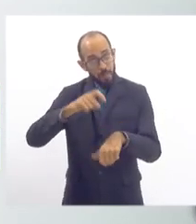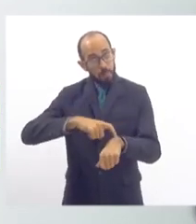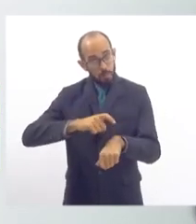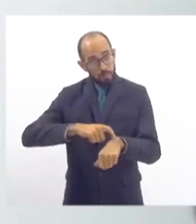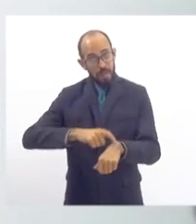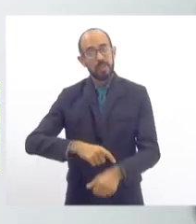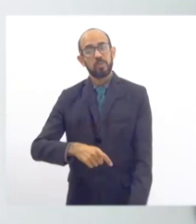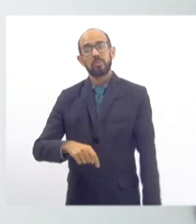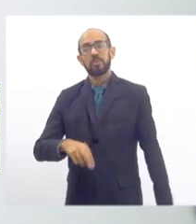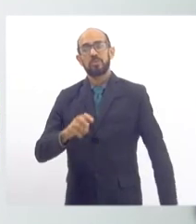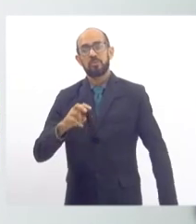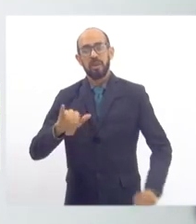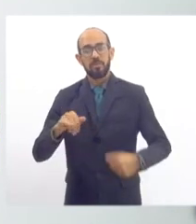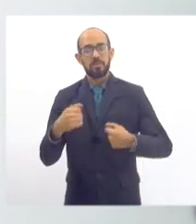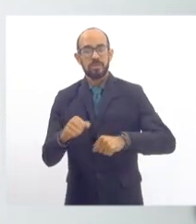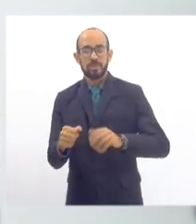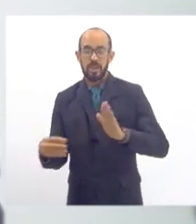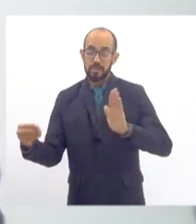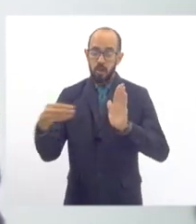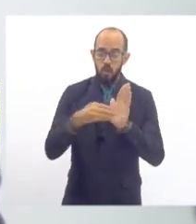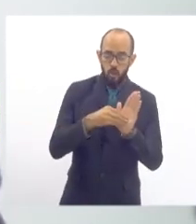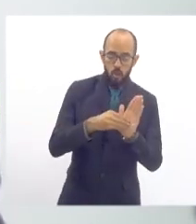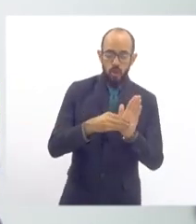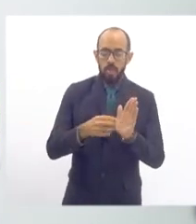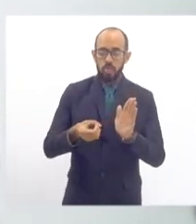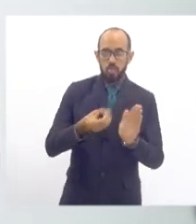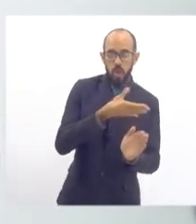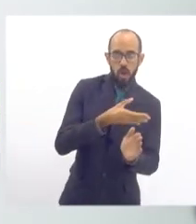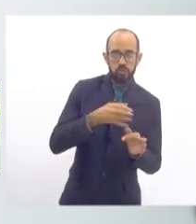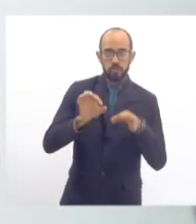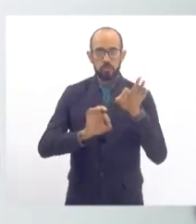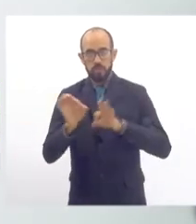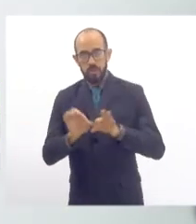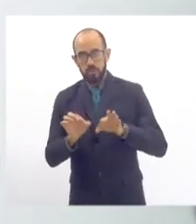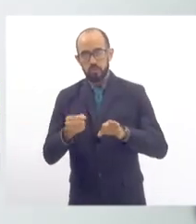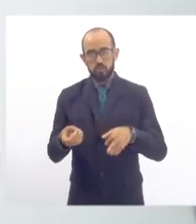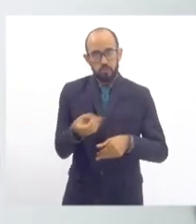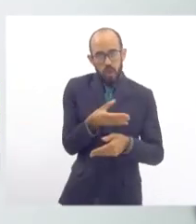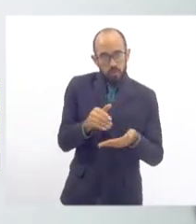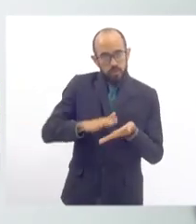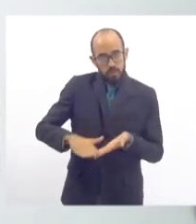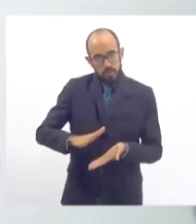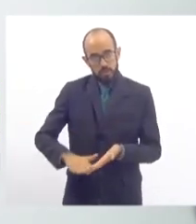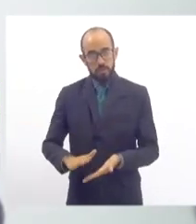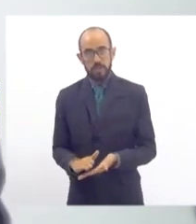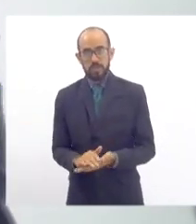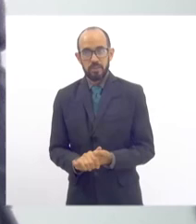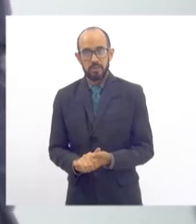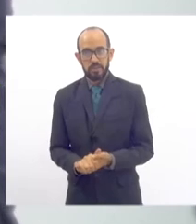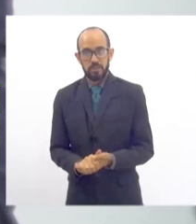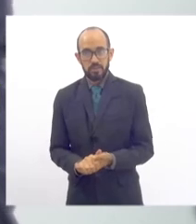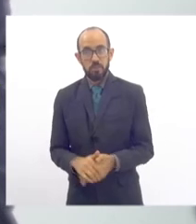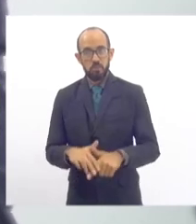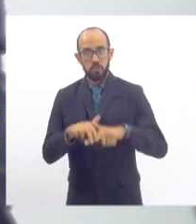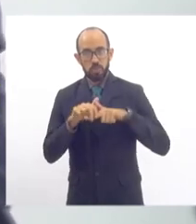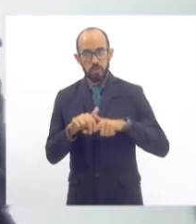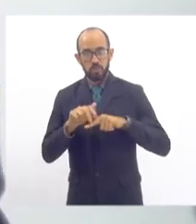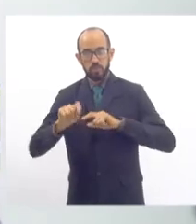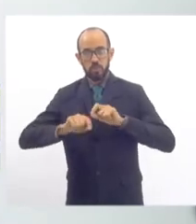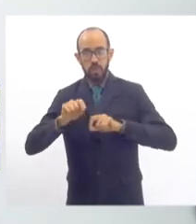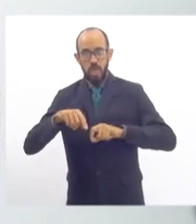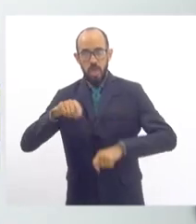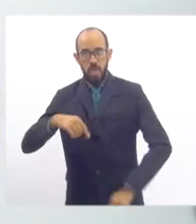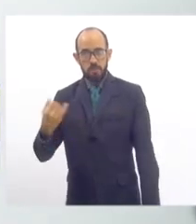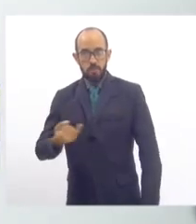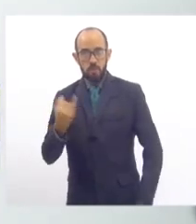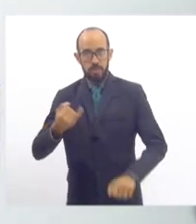É neste momento que deverá ser incluído novos planos, novas despesas continuadas, enfim, tudo mais. Então, por isso que é muito importante que a gente